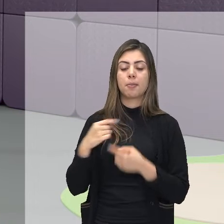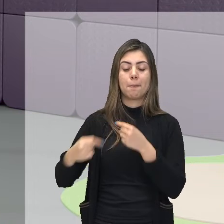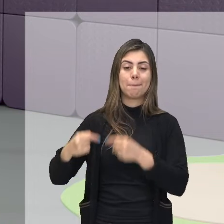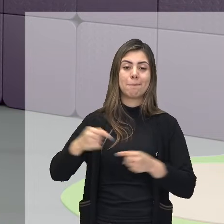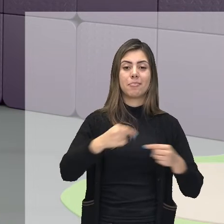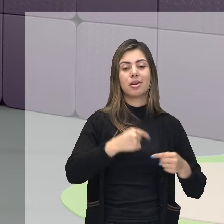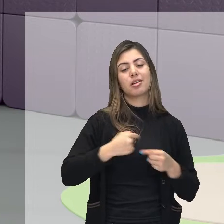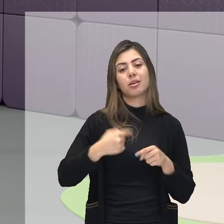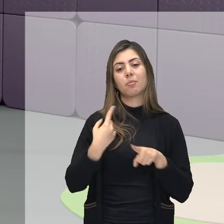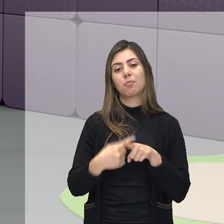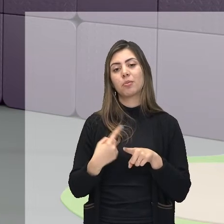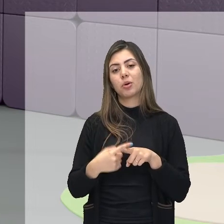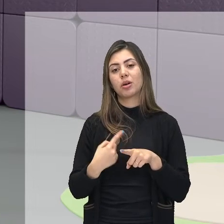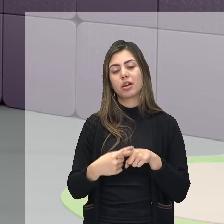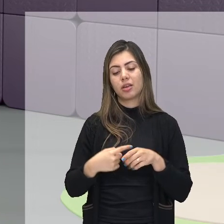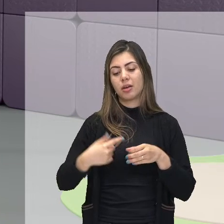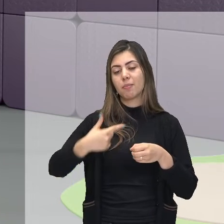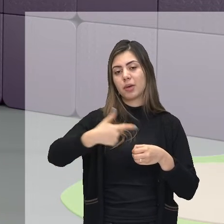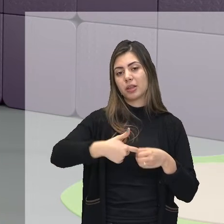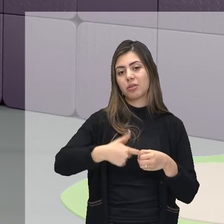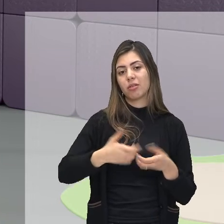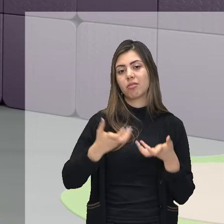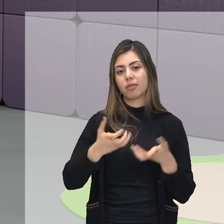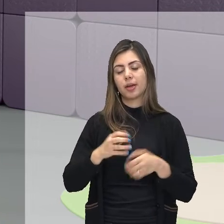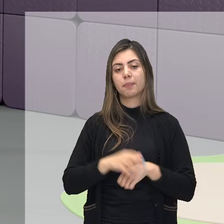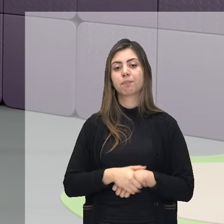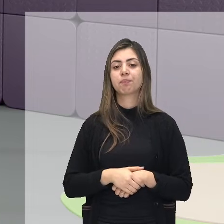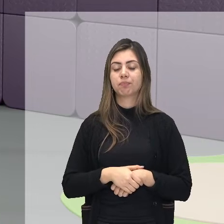petróleo. Então, alguns lugares